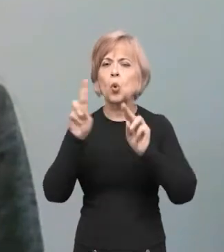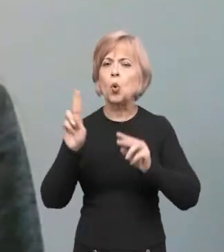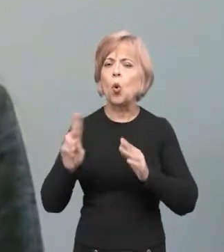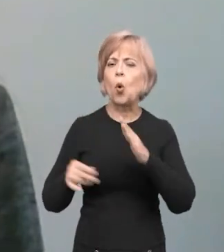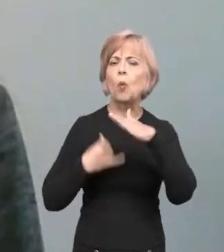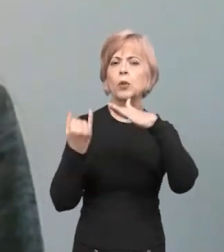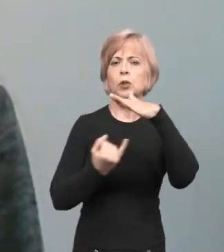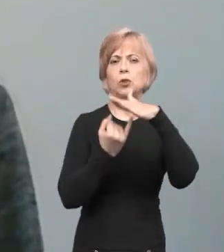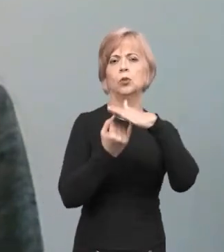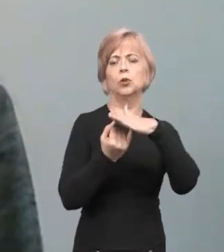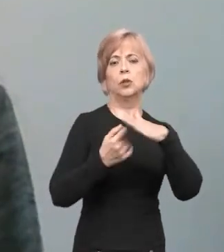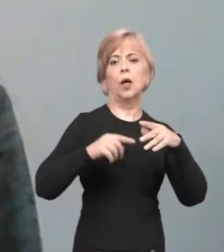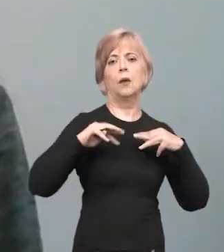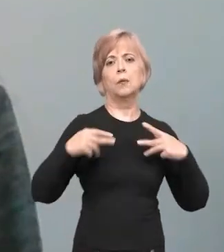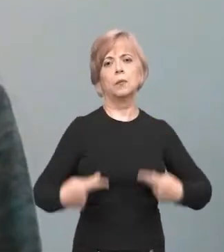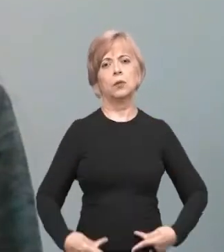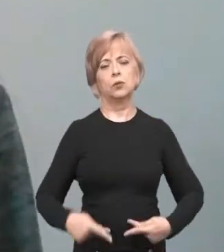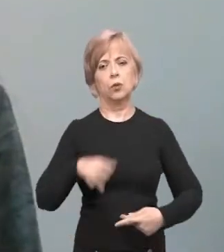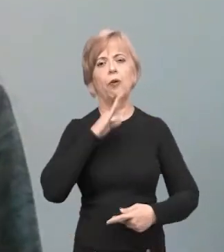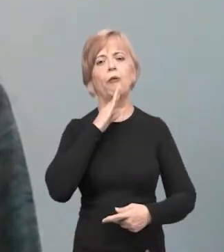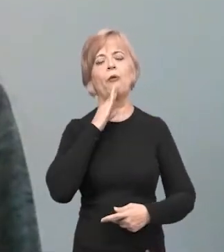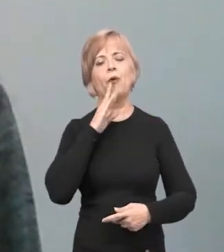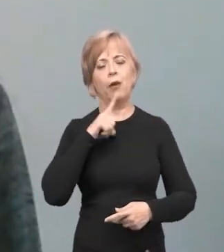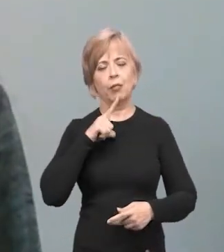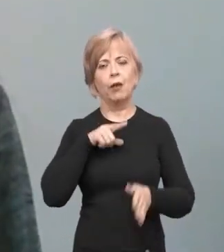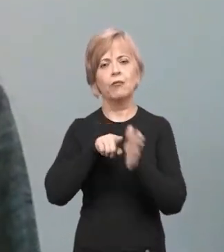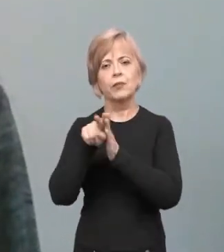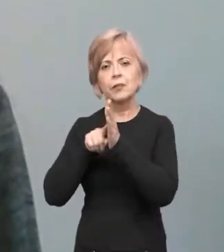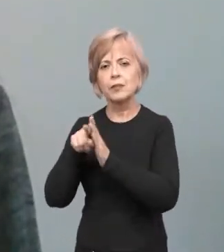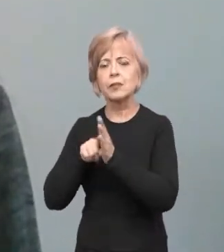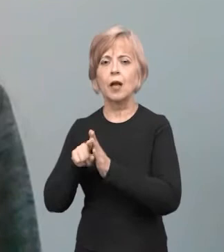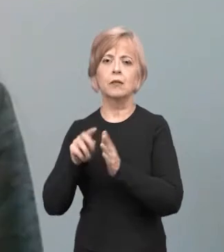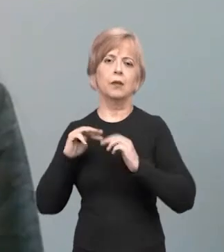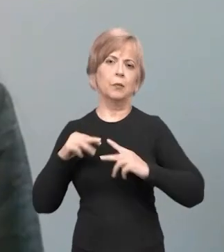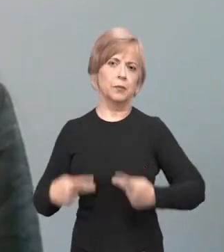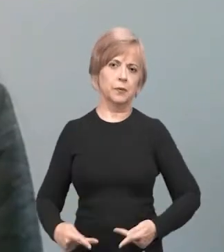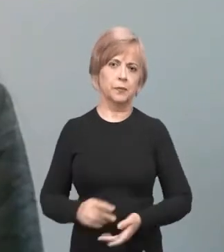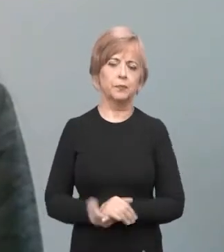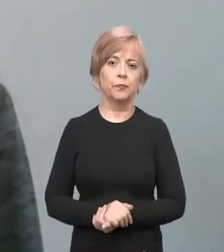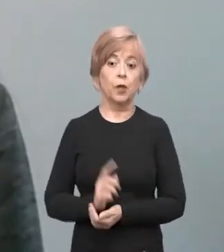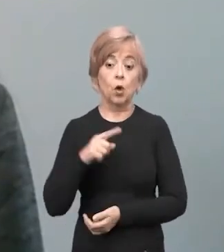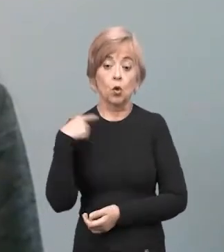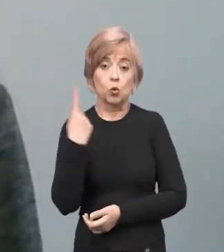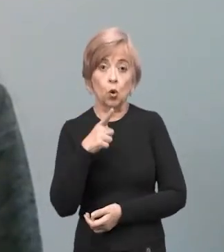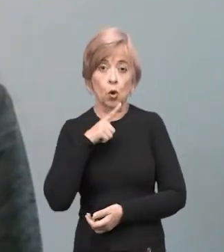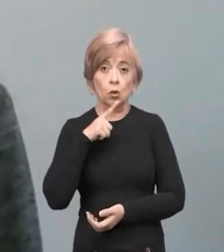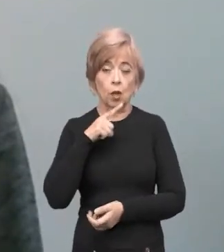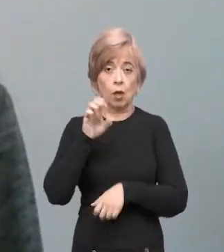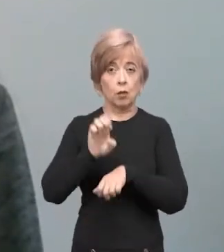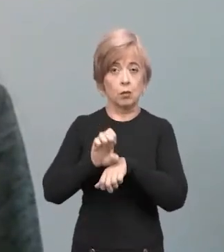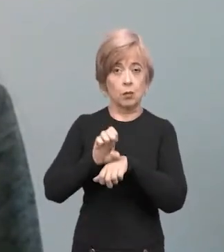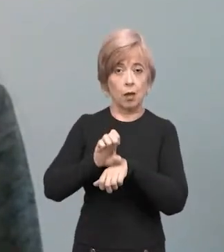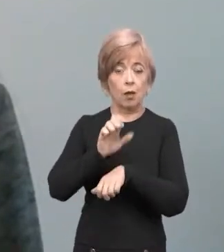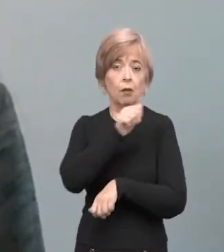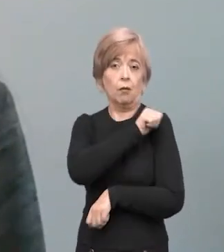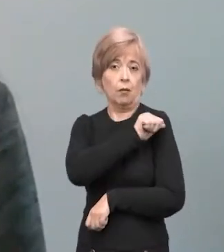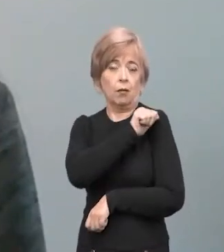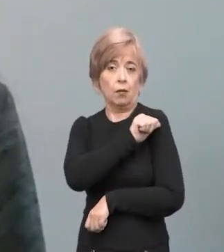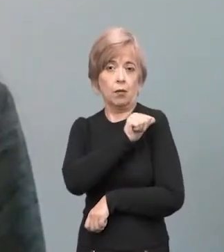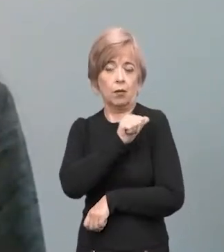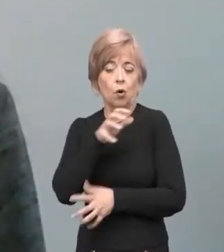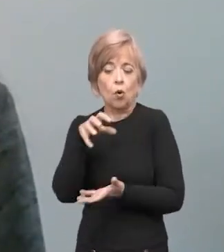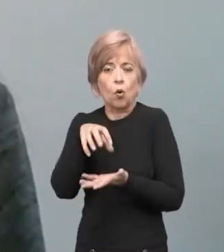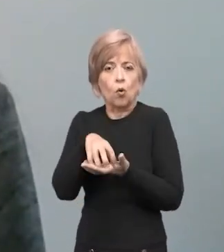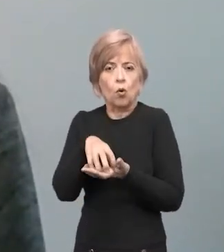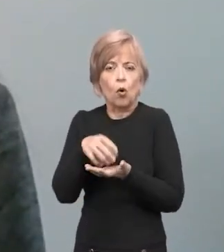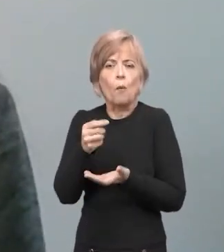de conhecimento do Ministério Público e são, por isso, fiscalizadas por eles. Nós somos, dentro do Estado do Rio de Janeiro, um